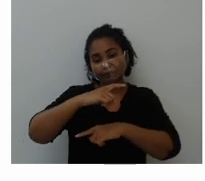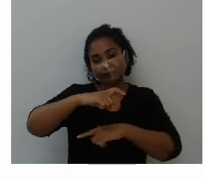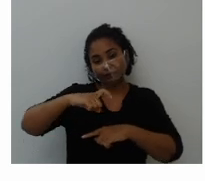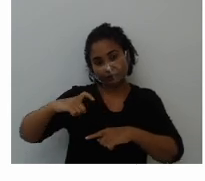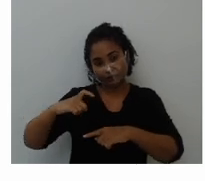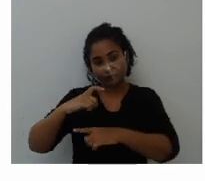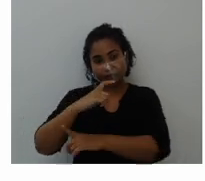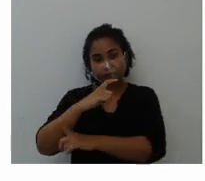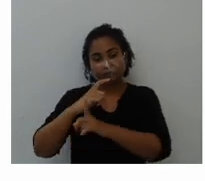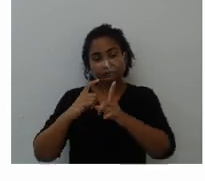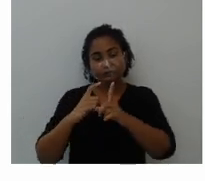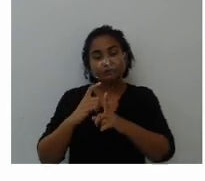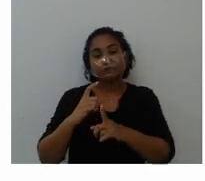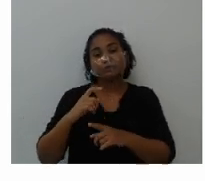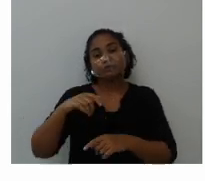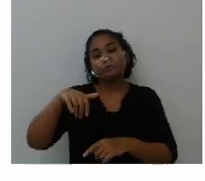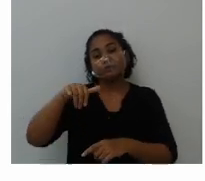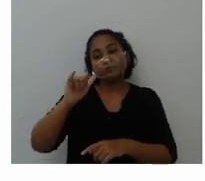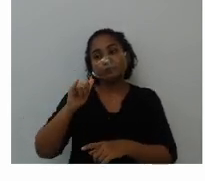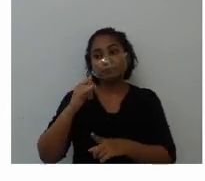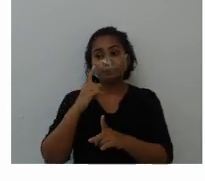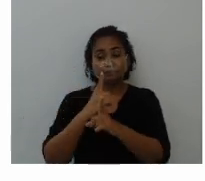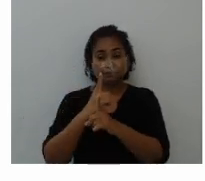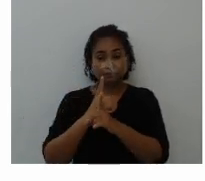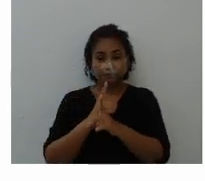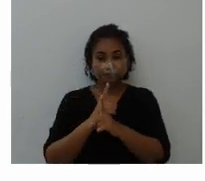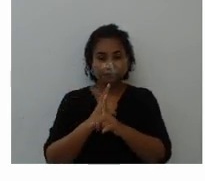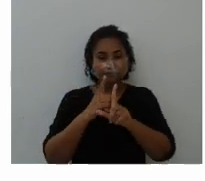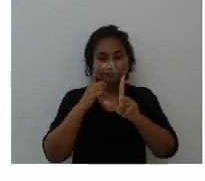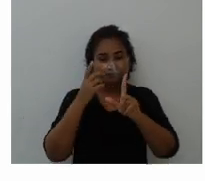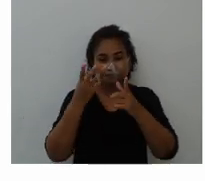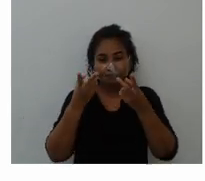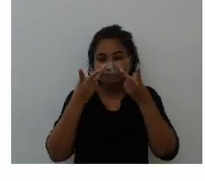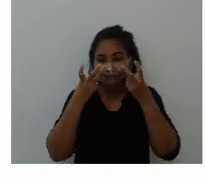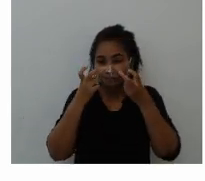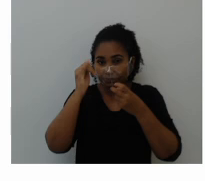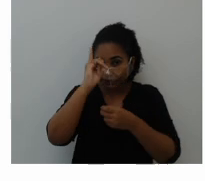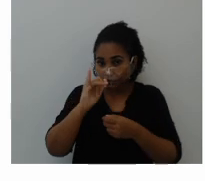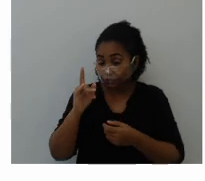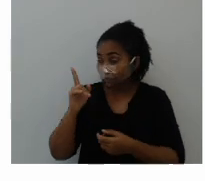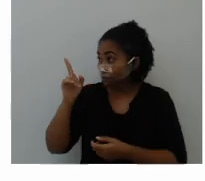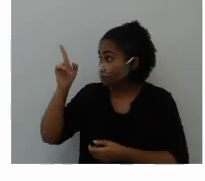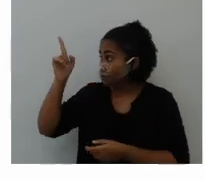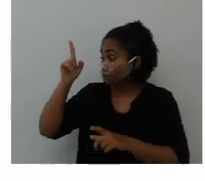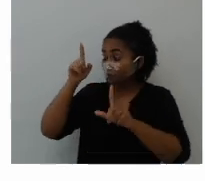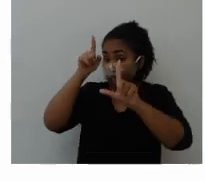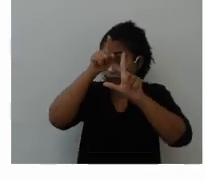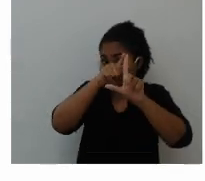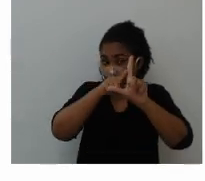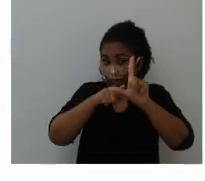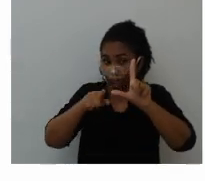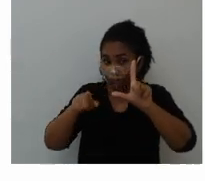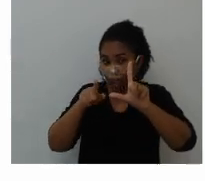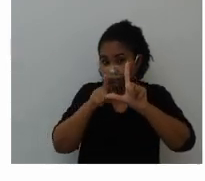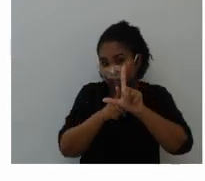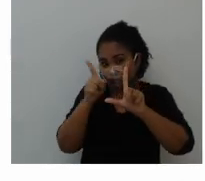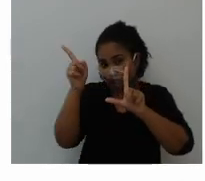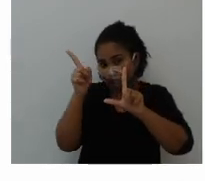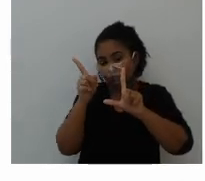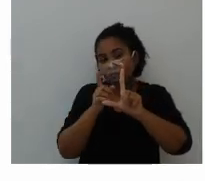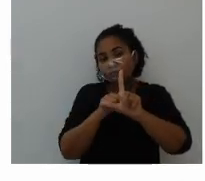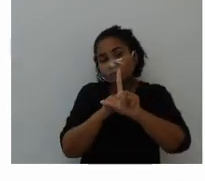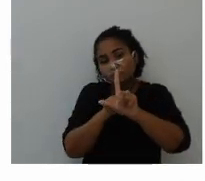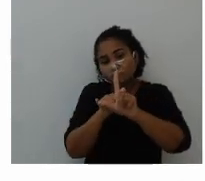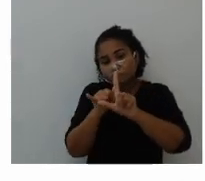componente Y. E veja que uma vez que você acha essa componente, ó, a força TB ela vai para o espaço, ela deixa